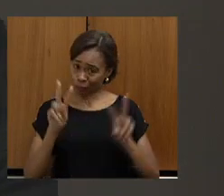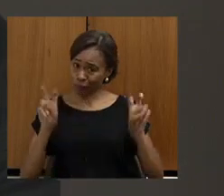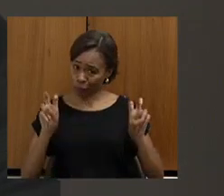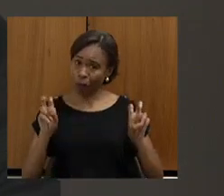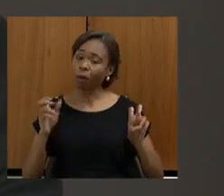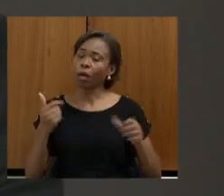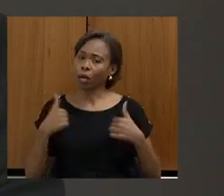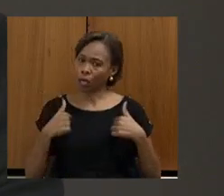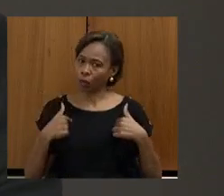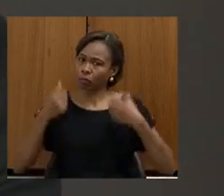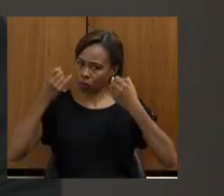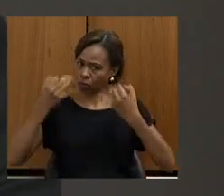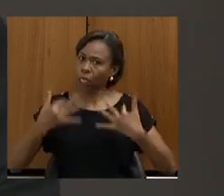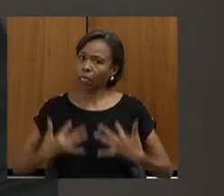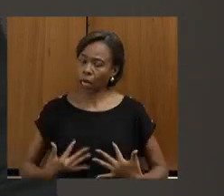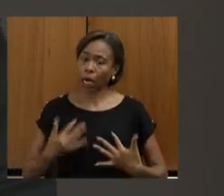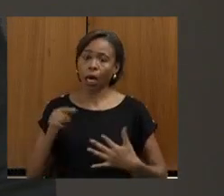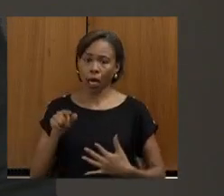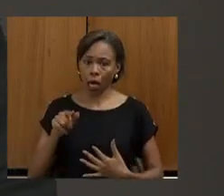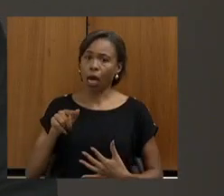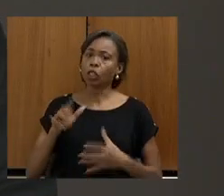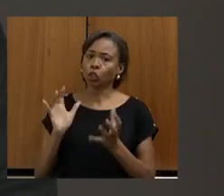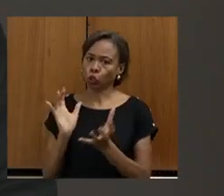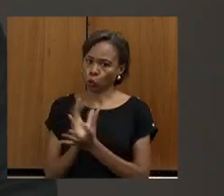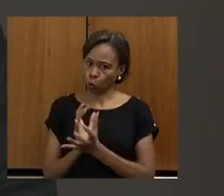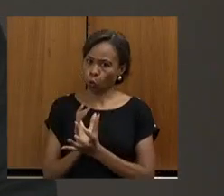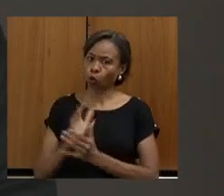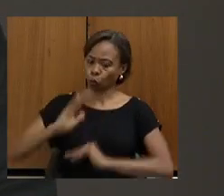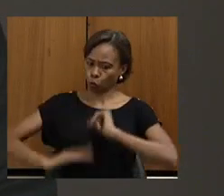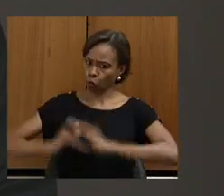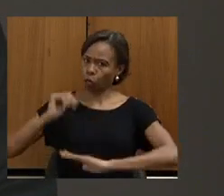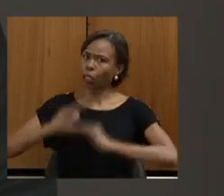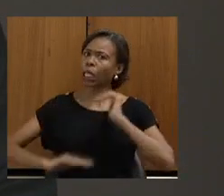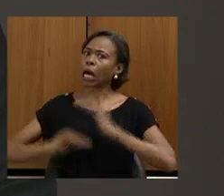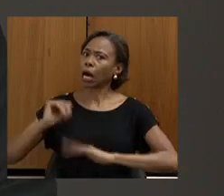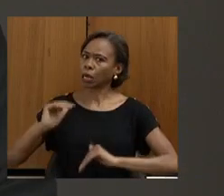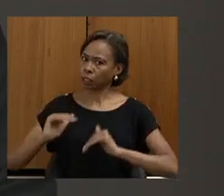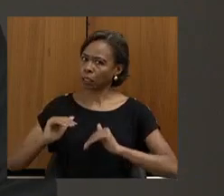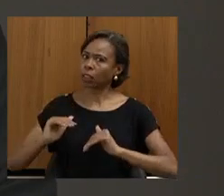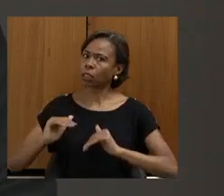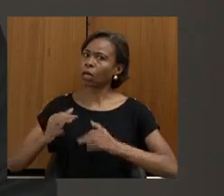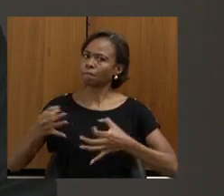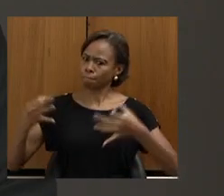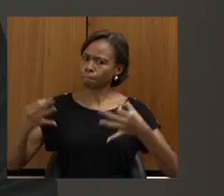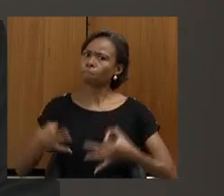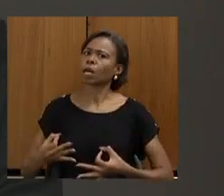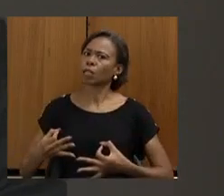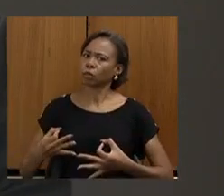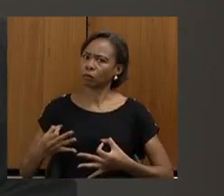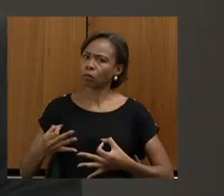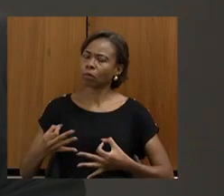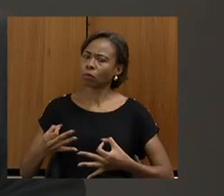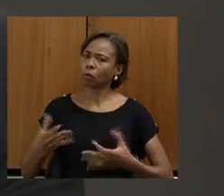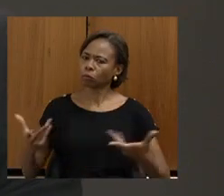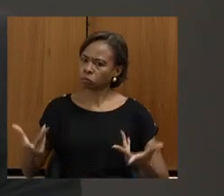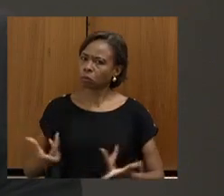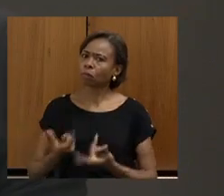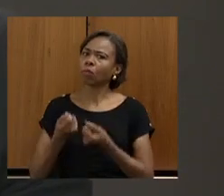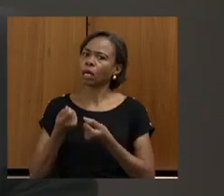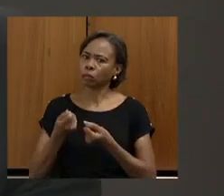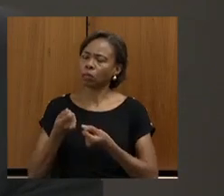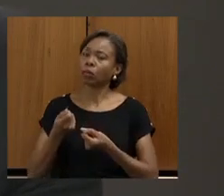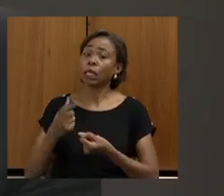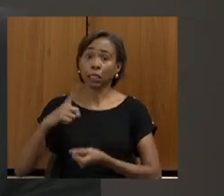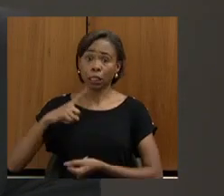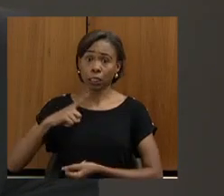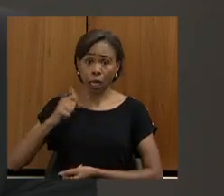rica de profissionais profissionais qualificados, profissionais gabaritados, técnicos. Inclusive, a gente tem uma